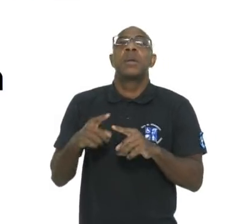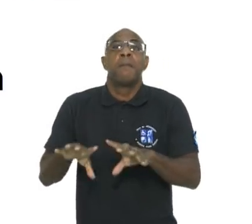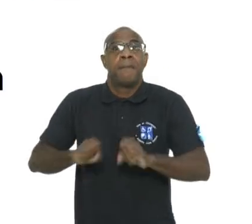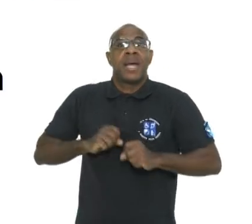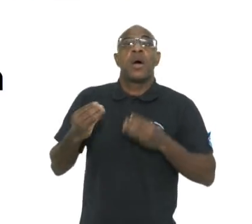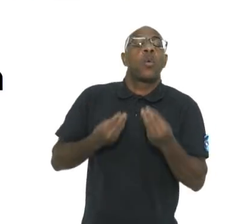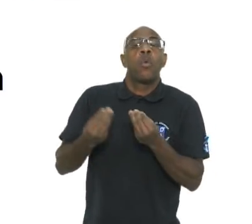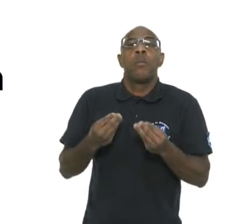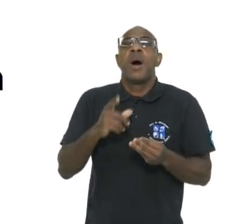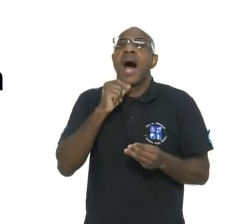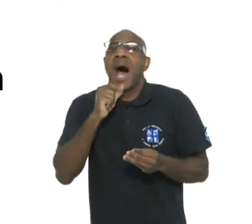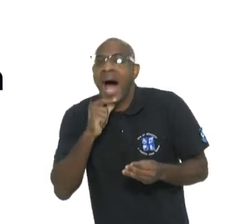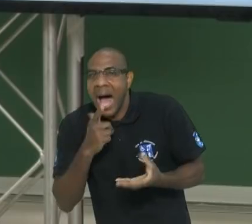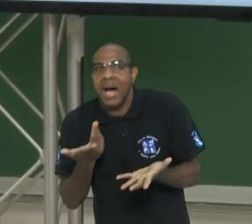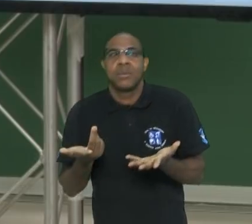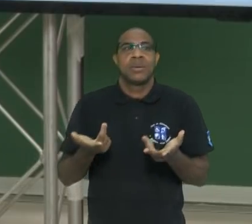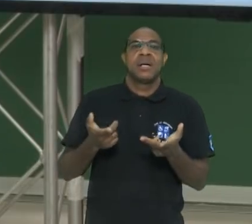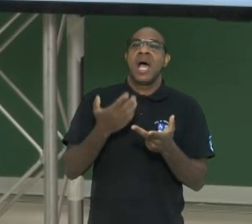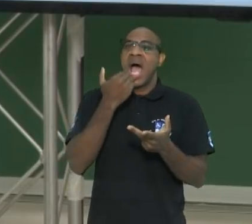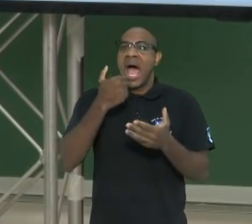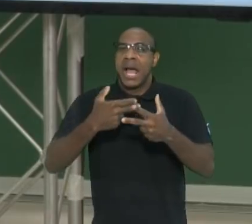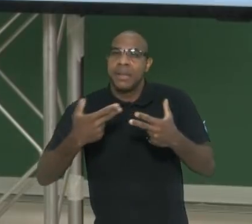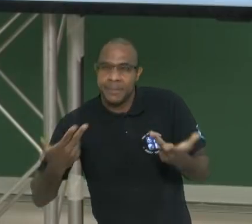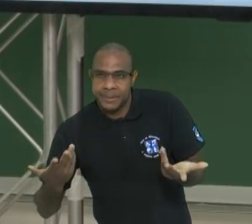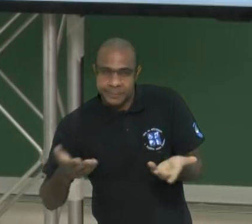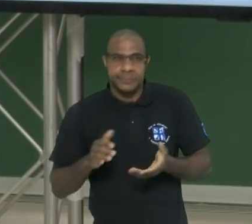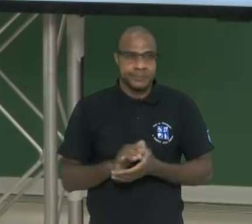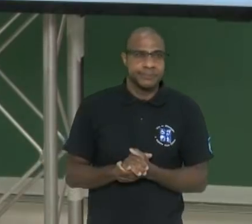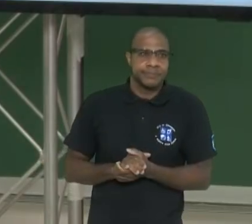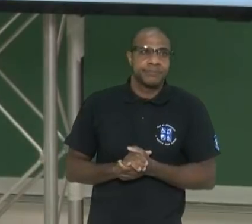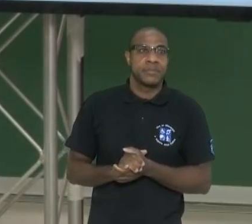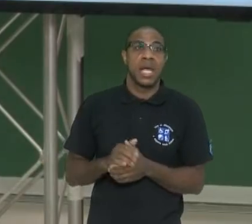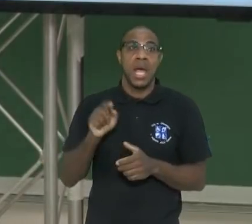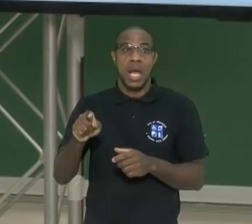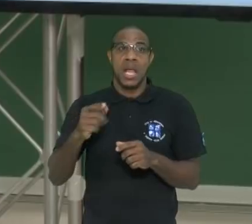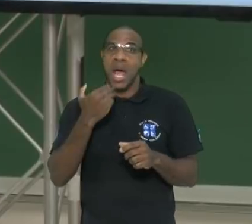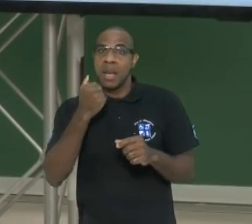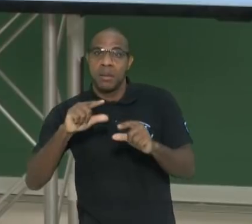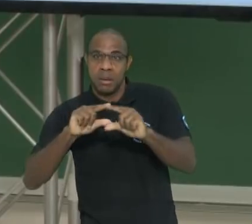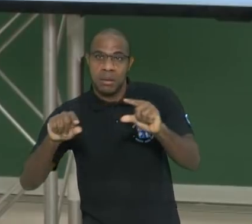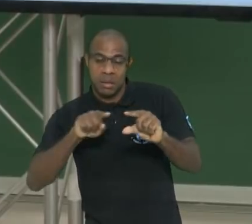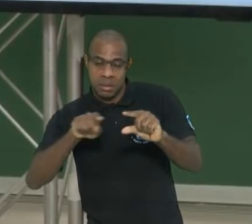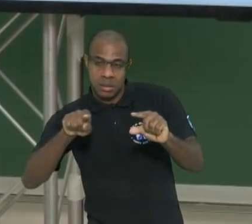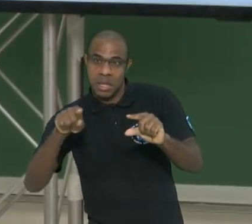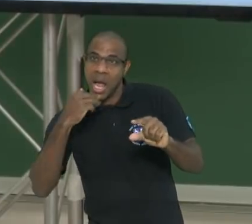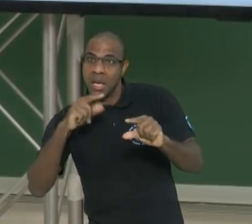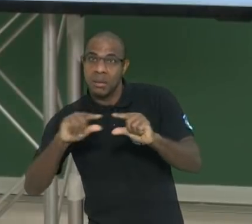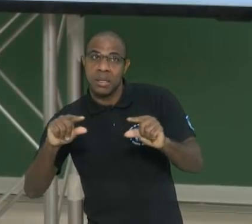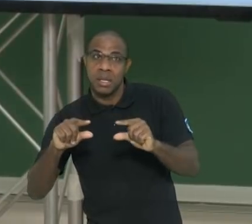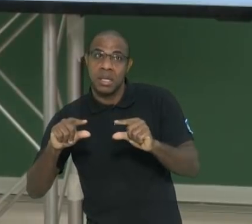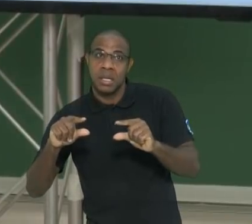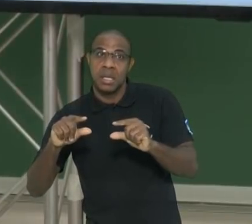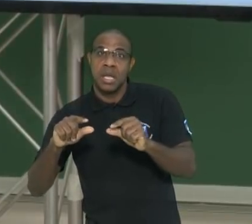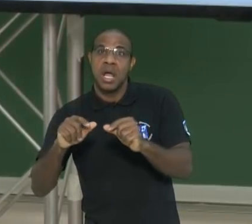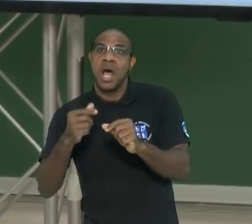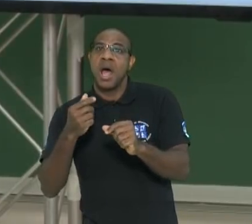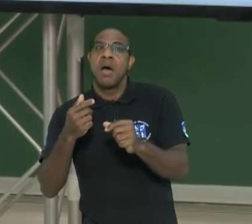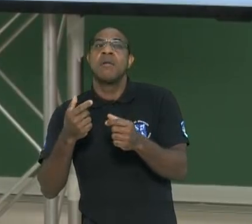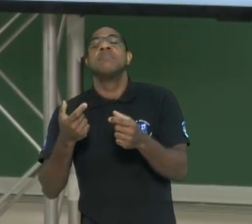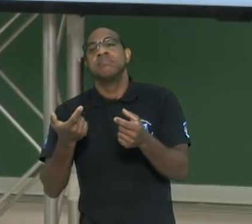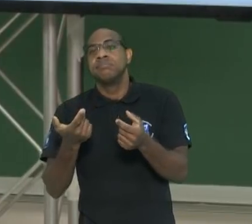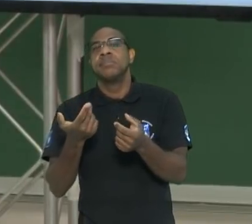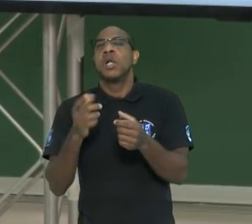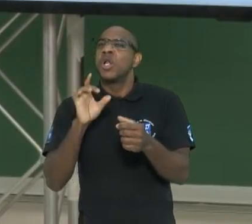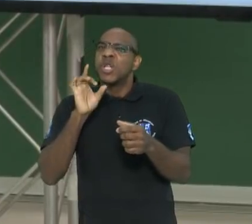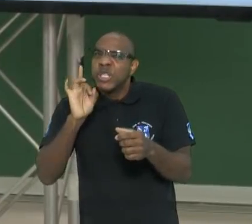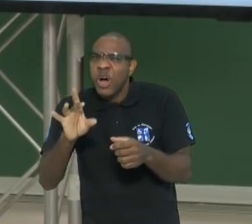com o protozoário. Pessoal, esse alimento aqui, a gente não está incluindo apenas frutas e verduras, a gente também está